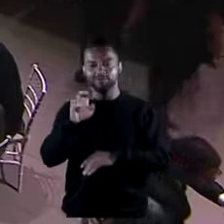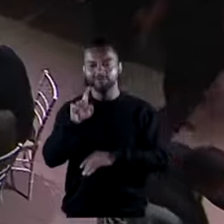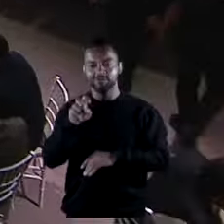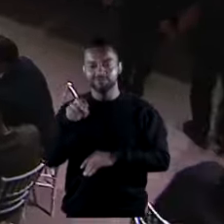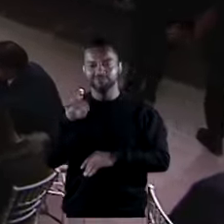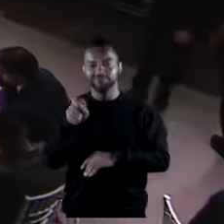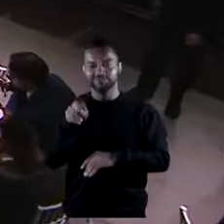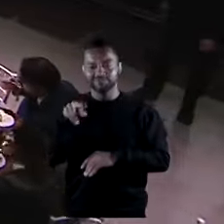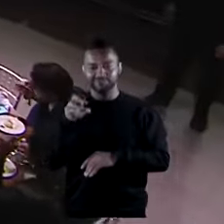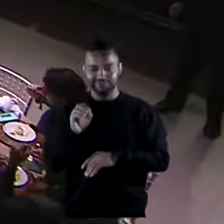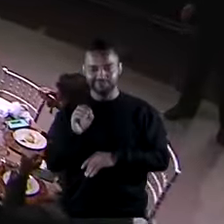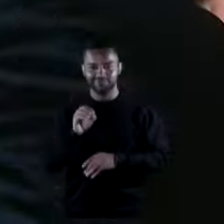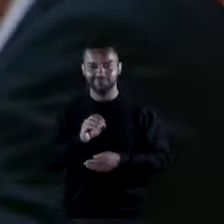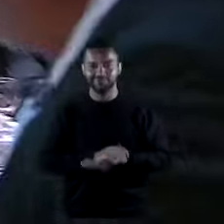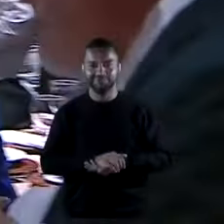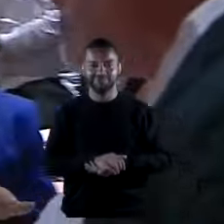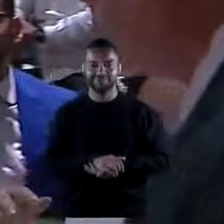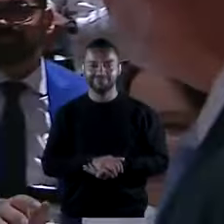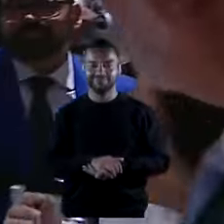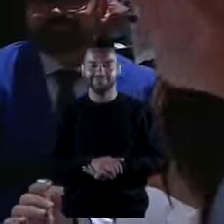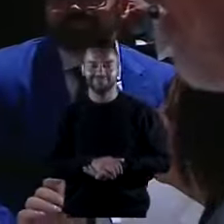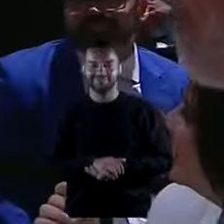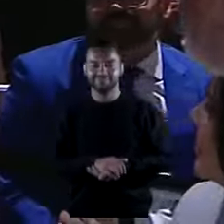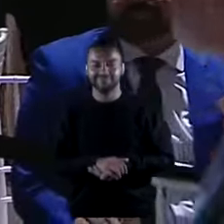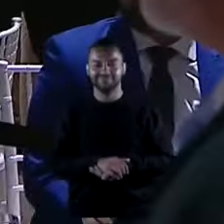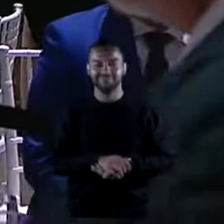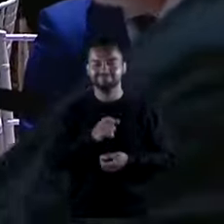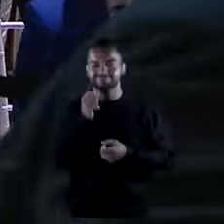Marmelada, marmelada, merecida.